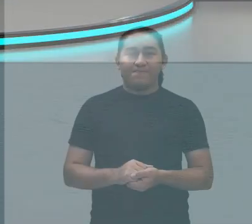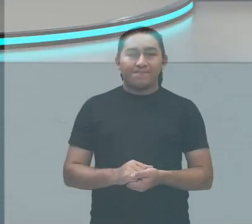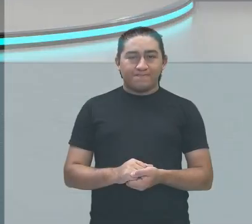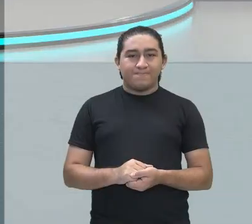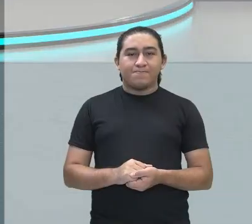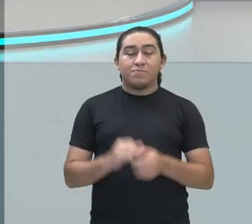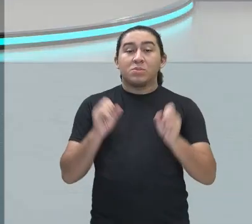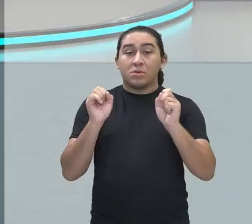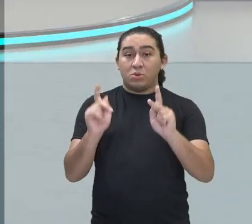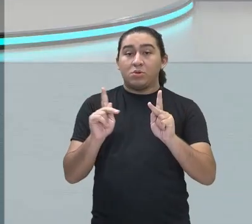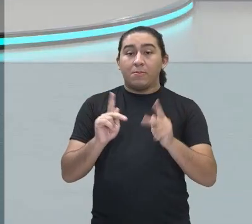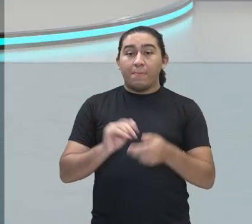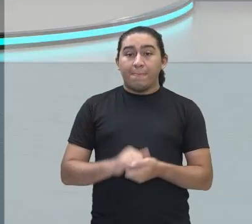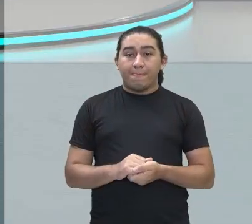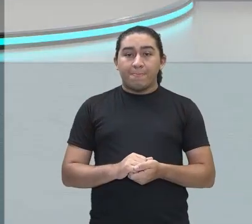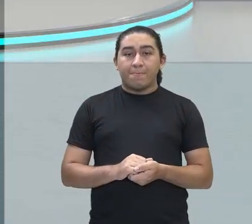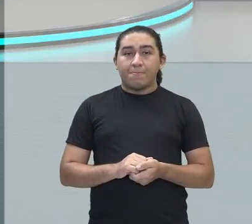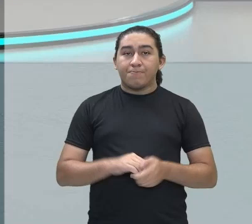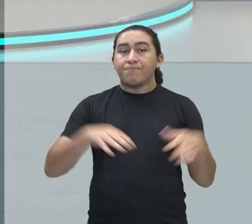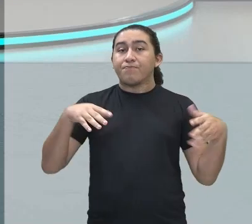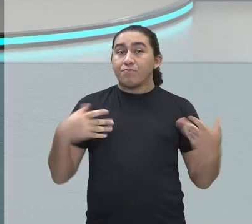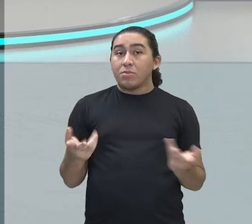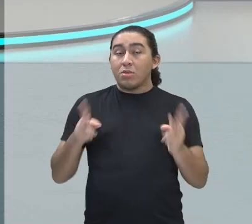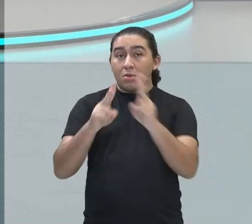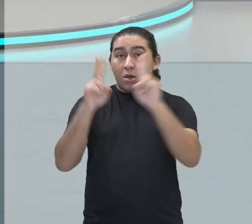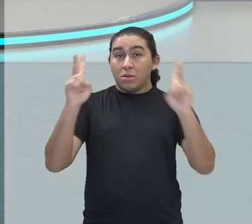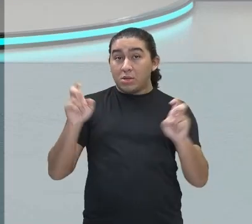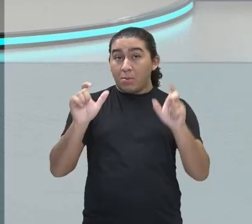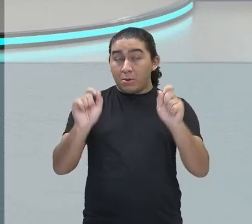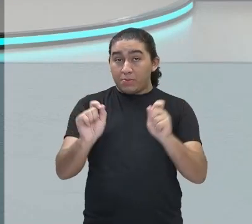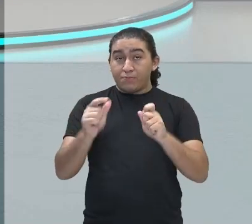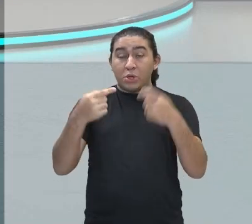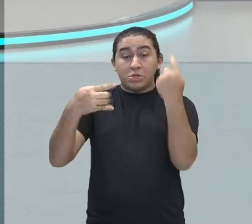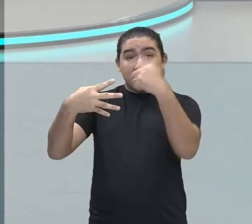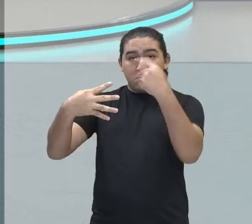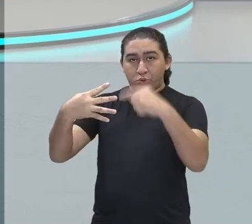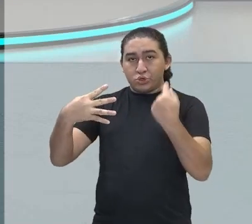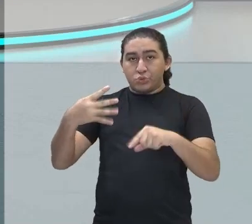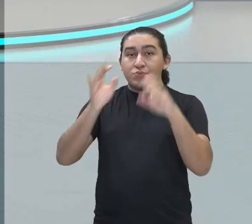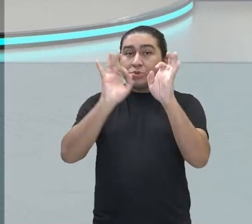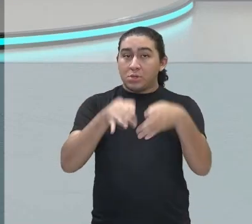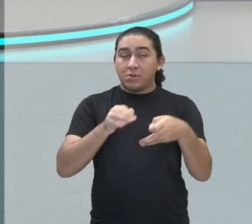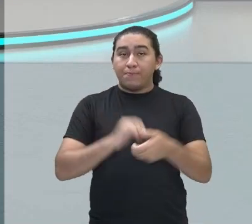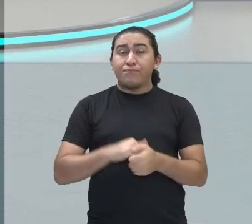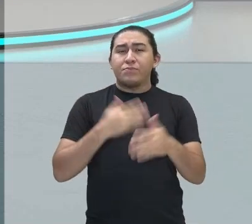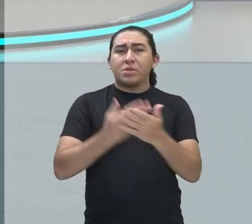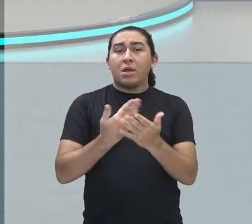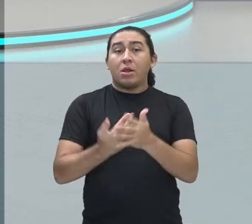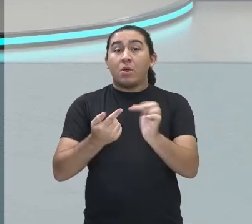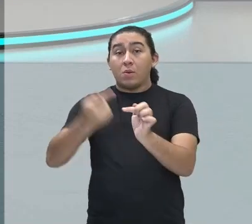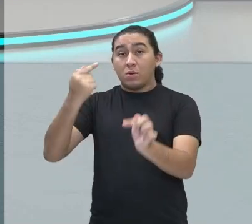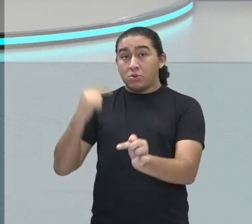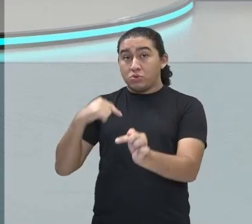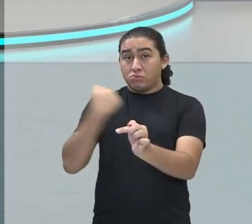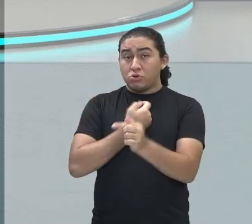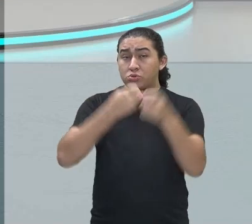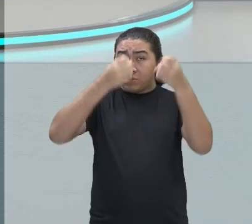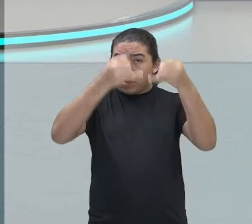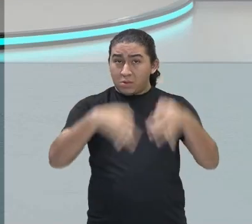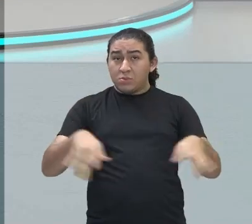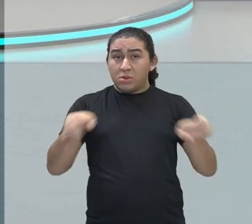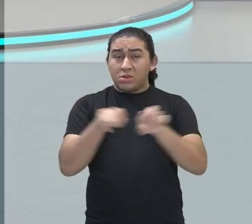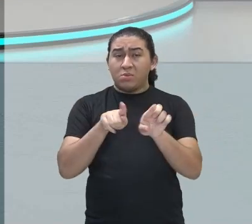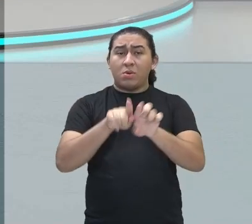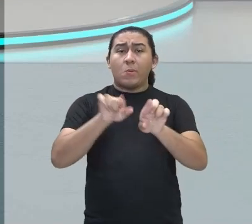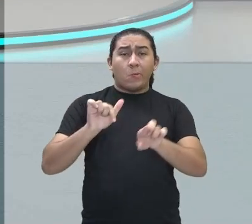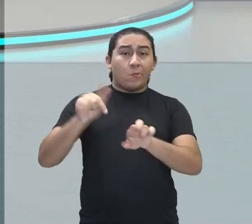Muito bem, pessoal. Vamos falar um pouco mais sobre simbolismo. Nas aulas anteriores, nós falamos também